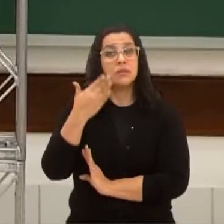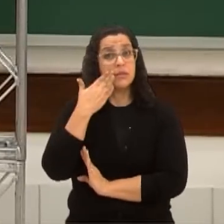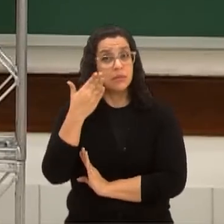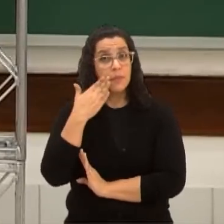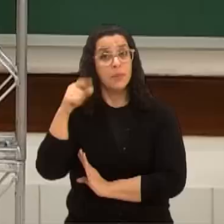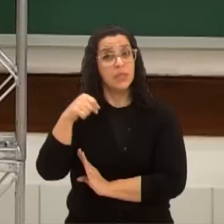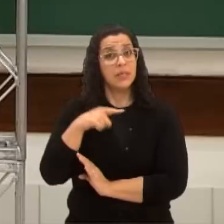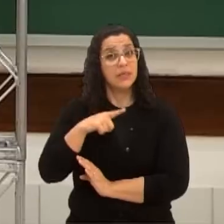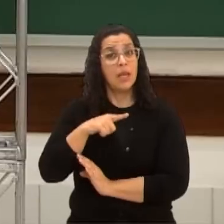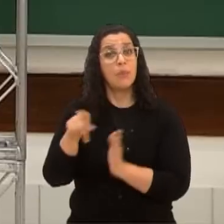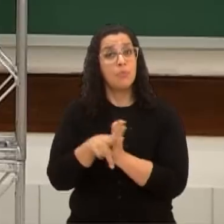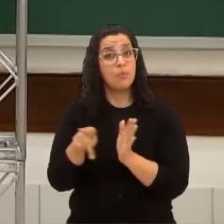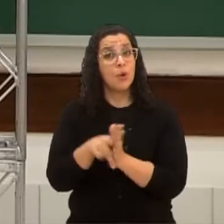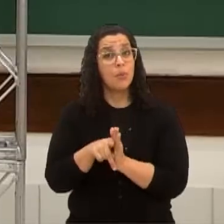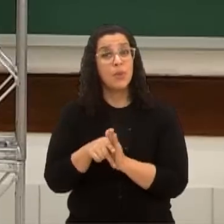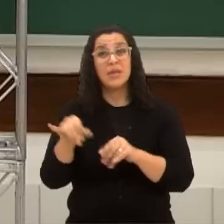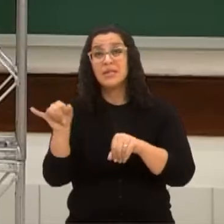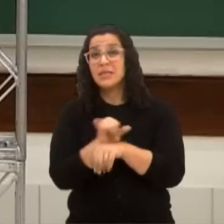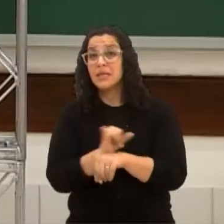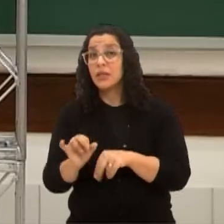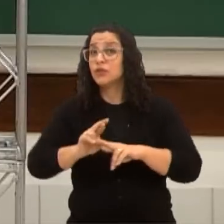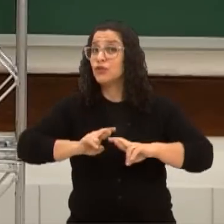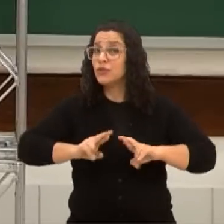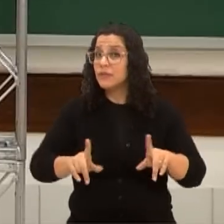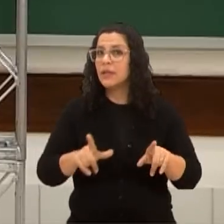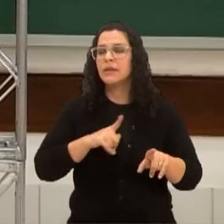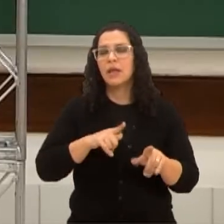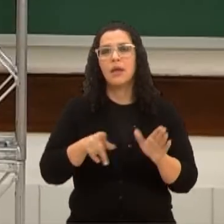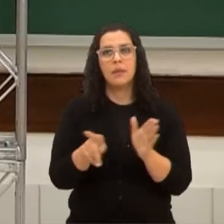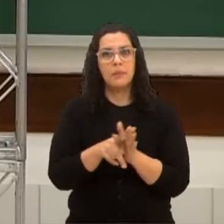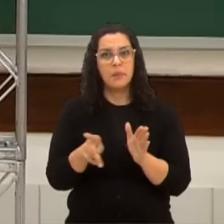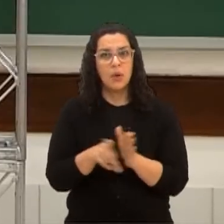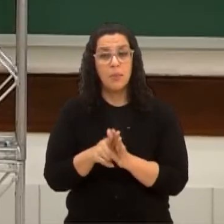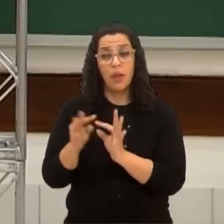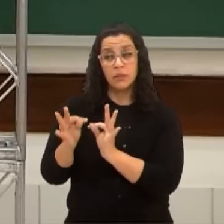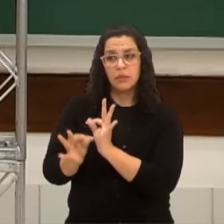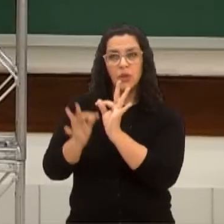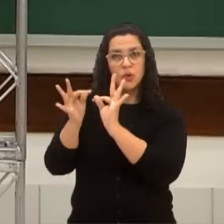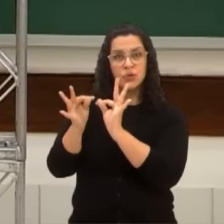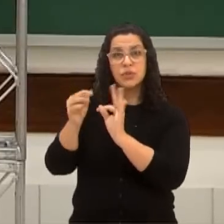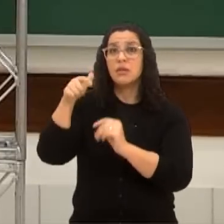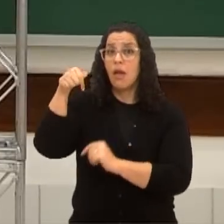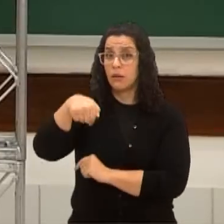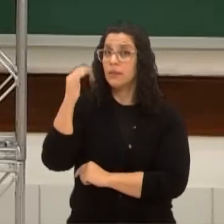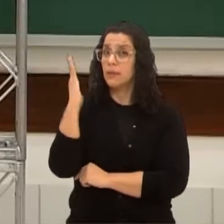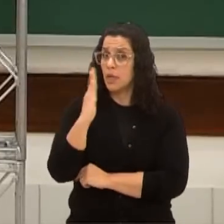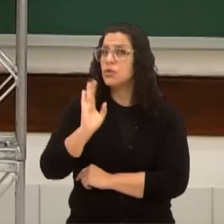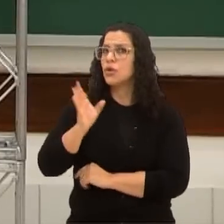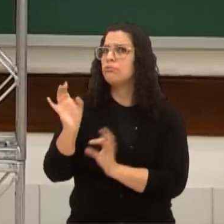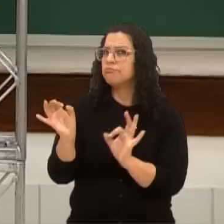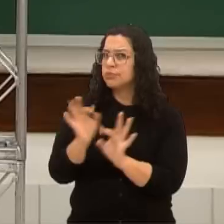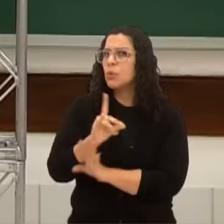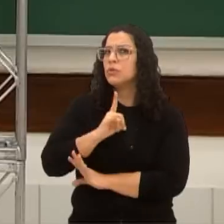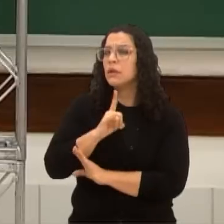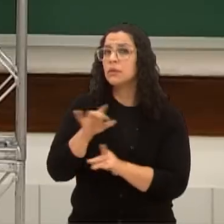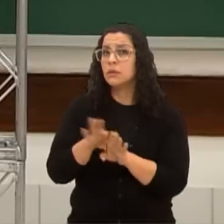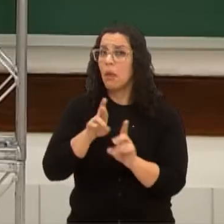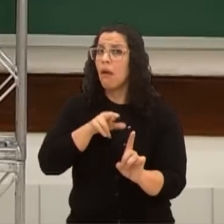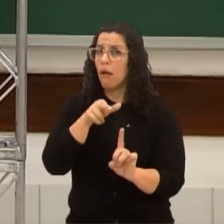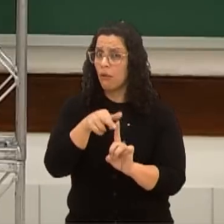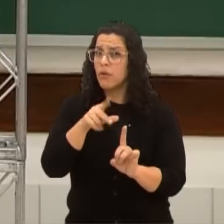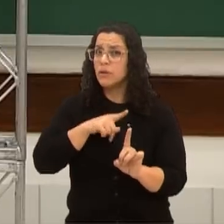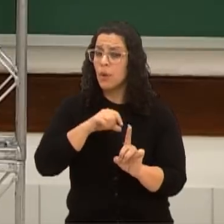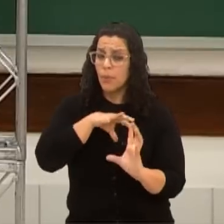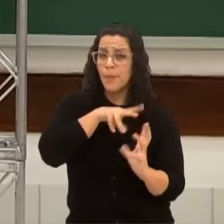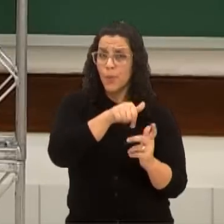que existem diferentes técnicas e diferentes tecnologias que são produzidas no Brasil e que são